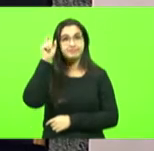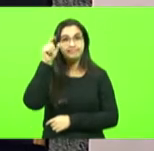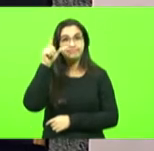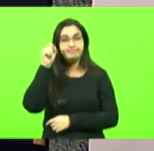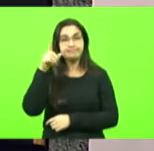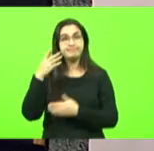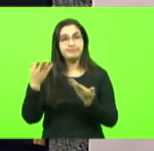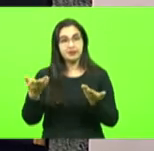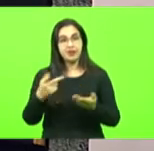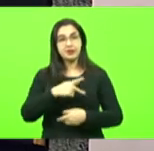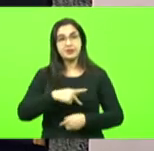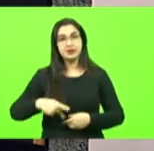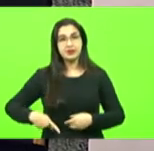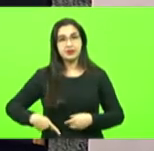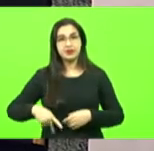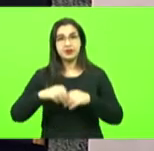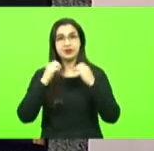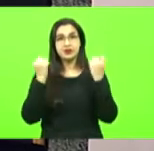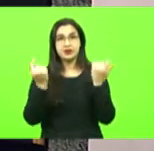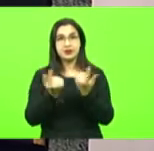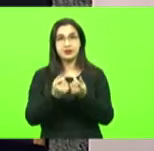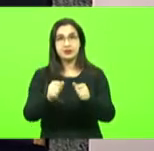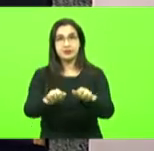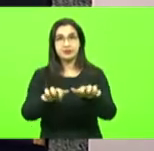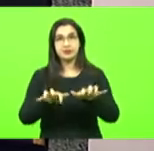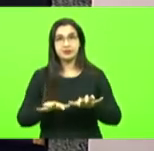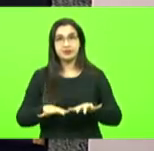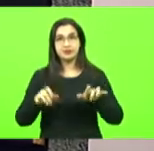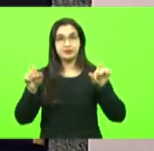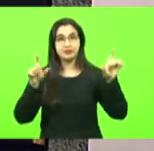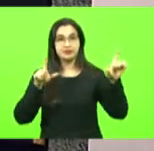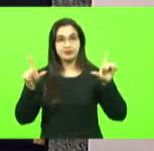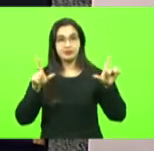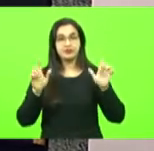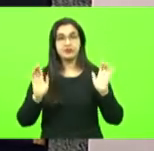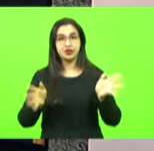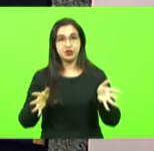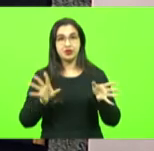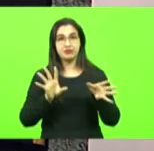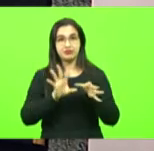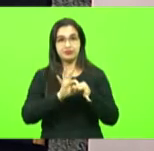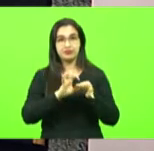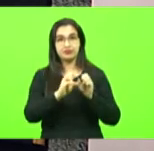preside este ato parlamentar solene de maneira virtual, já se encontra conectada conosco.